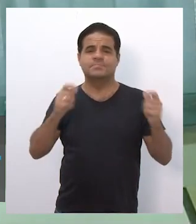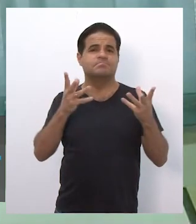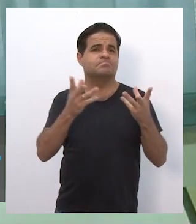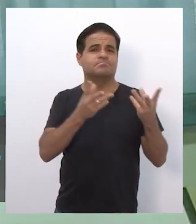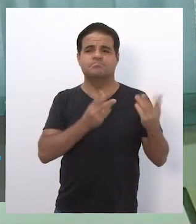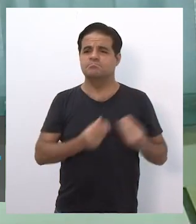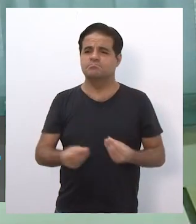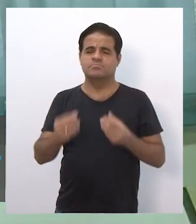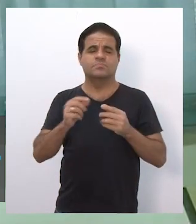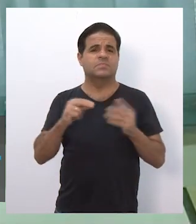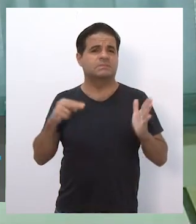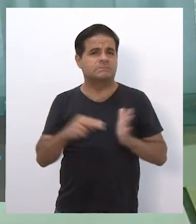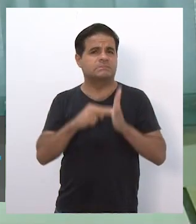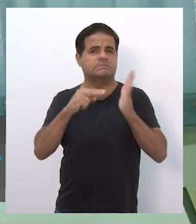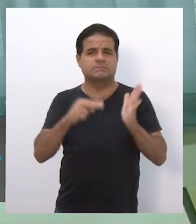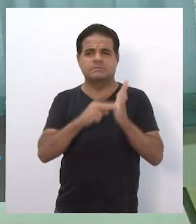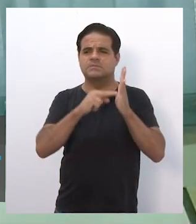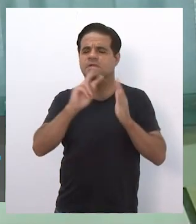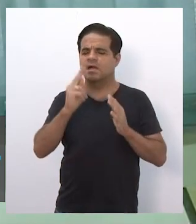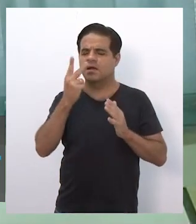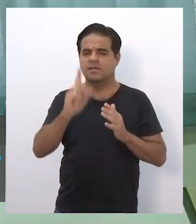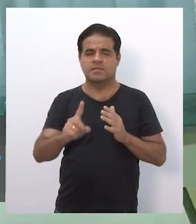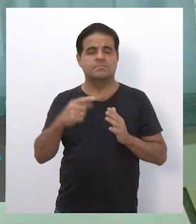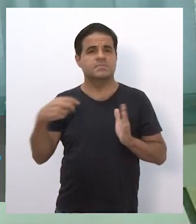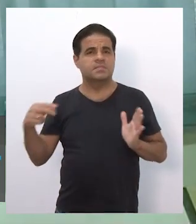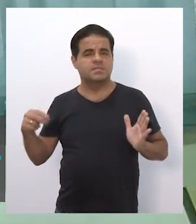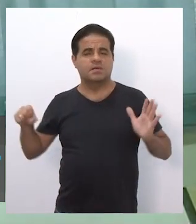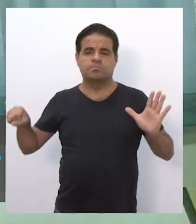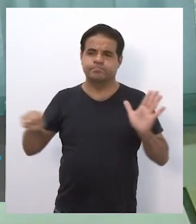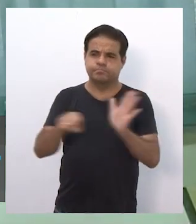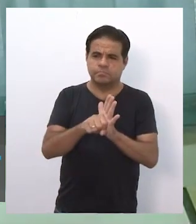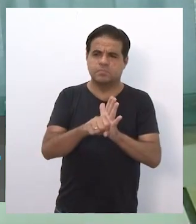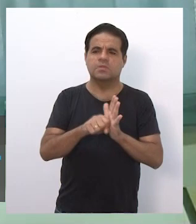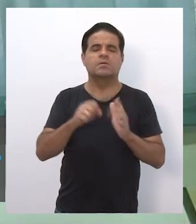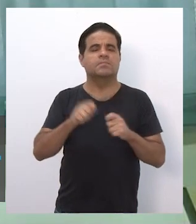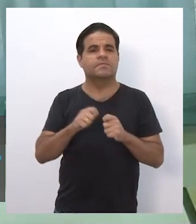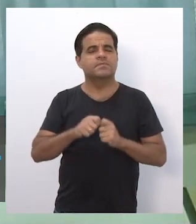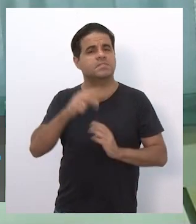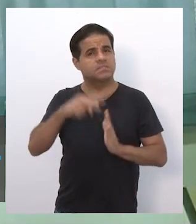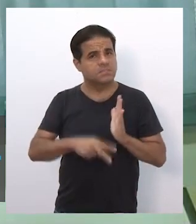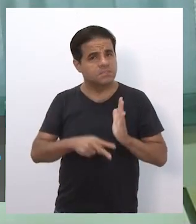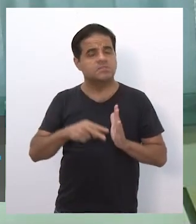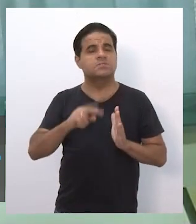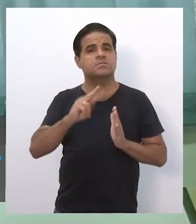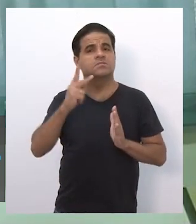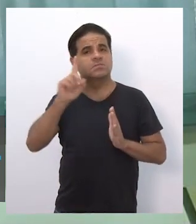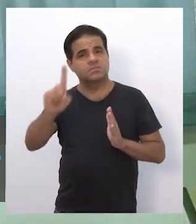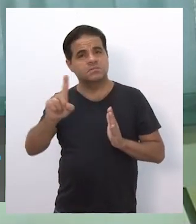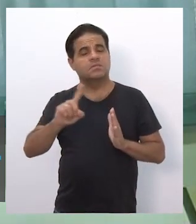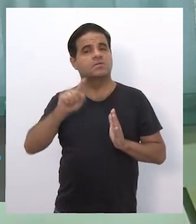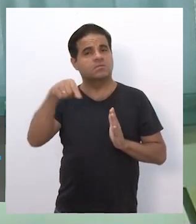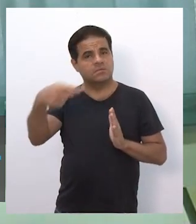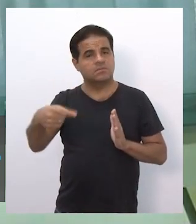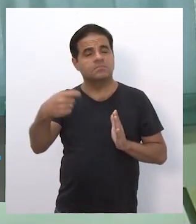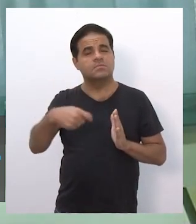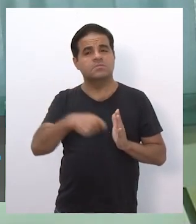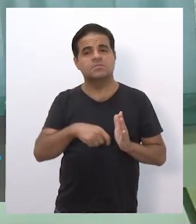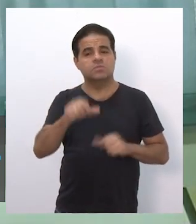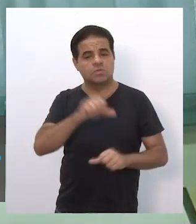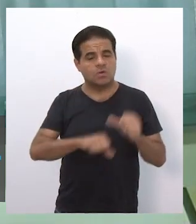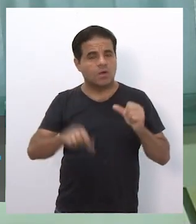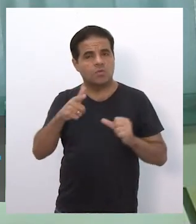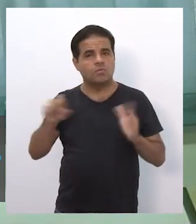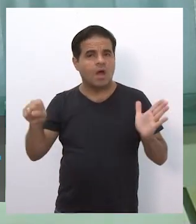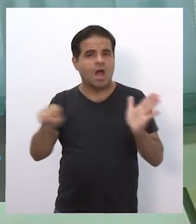fio que a gente liga no HD, porque você tem que colocar um cabo para poder fazer as leituras escritas no HD, e você precisa colocar um outro cabo